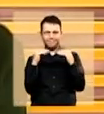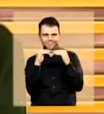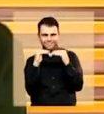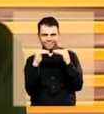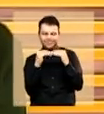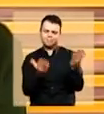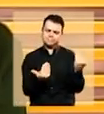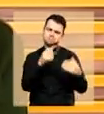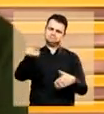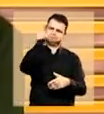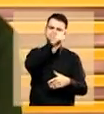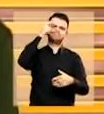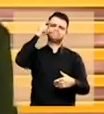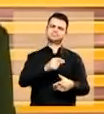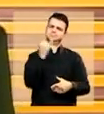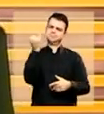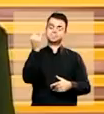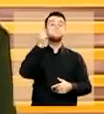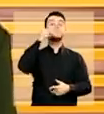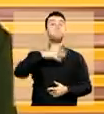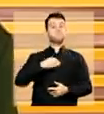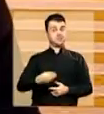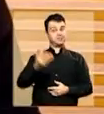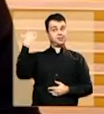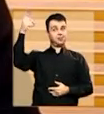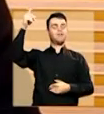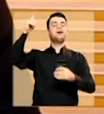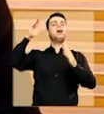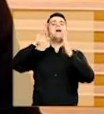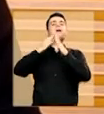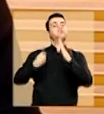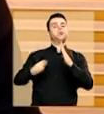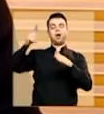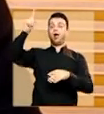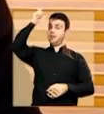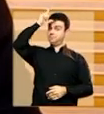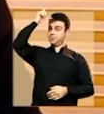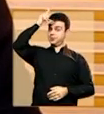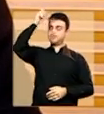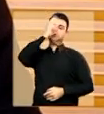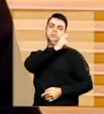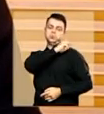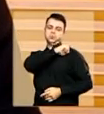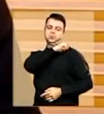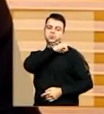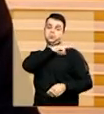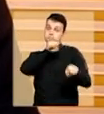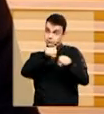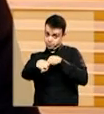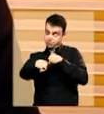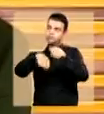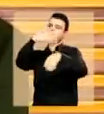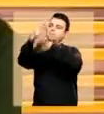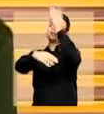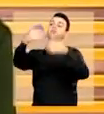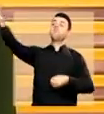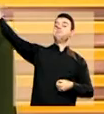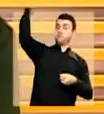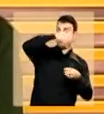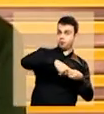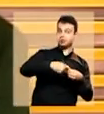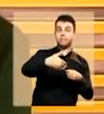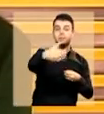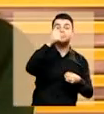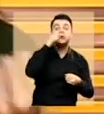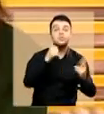importante isso. A minha filha acabou de voltar da Alemanha. Ela Certo. fez um colegial lá. E agora eu tenho 2 alunas indo para a Alemanha também. Elas estão conversando no WhatsApp há